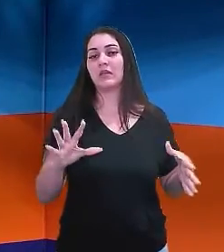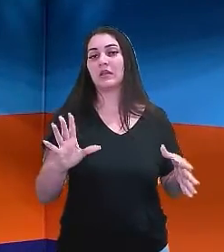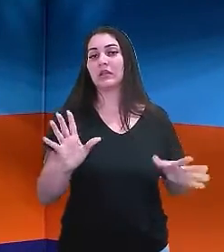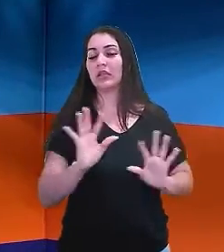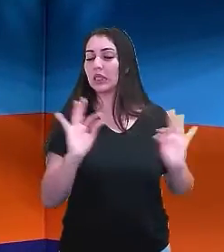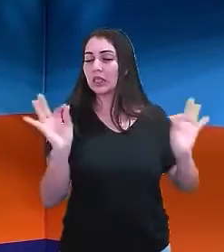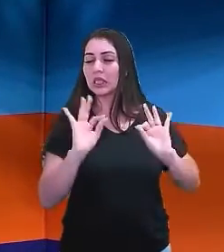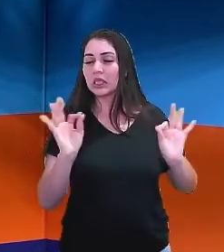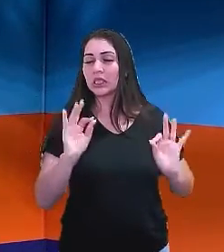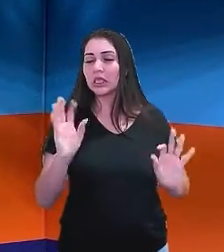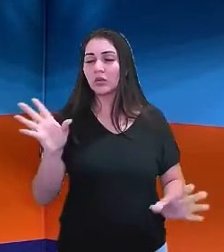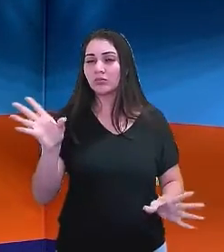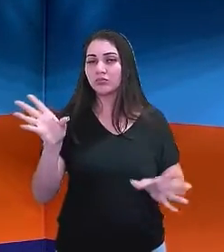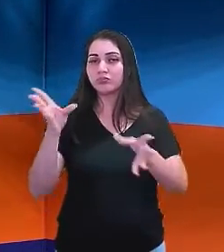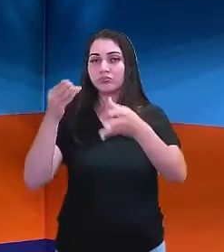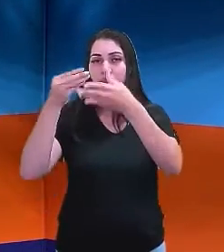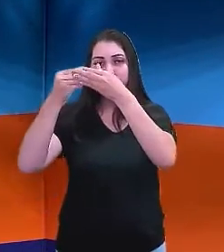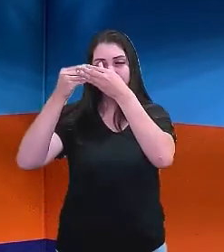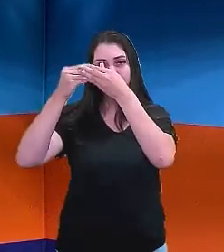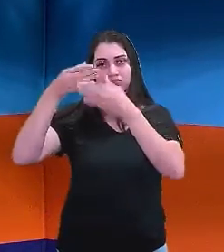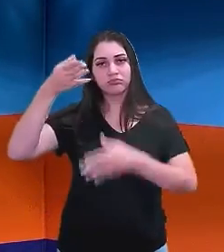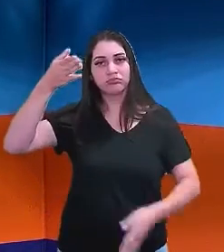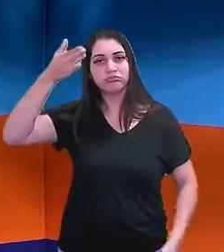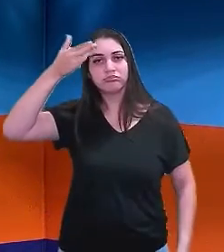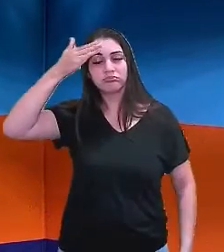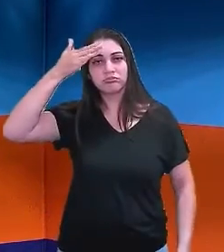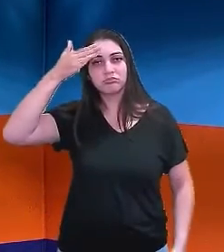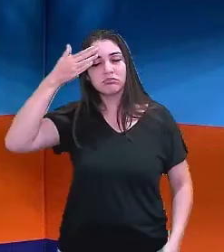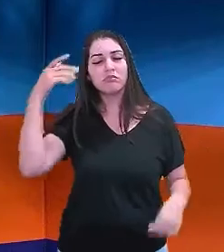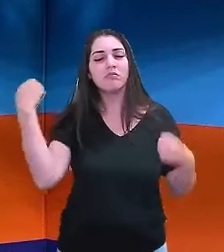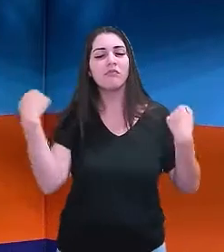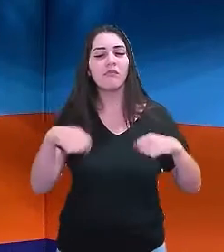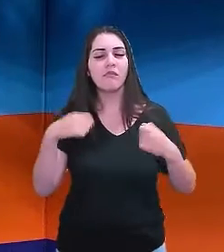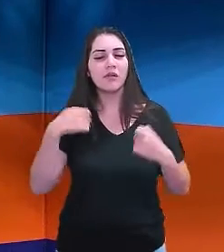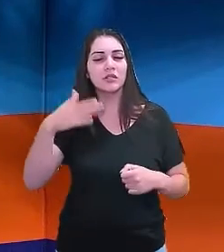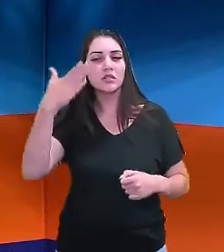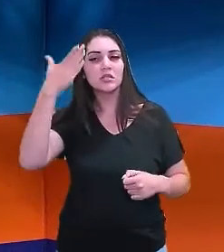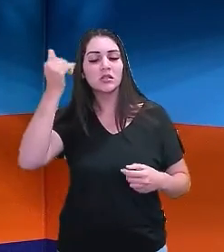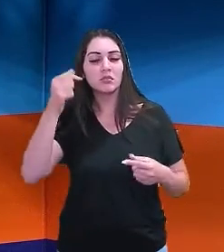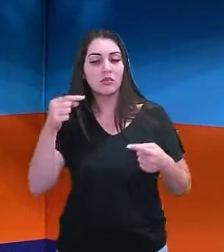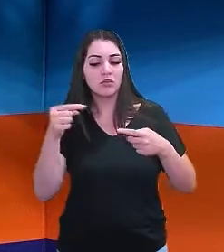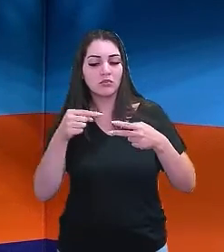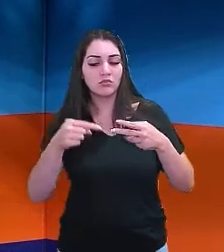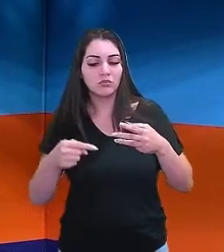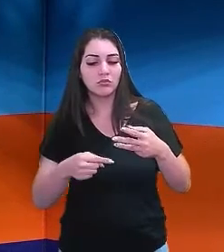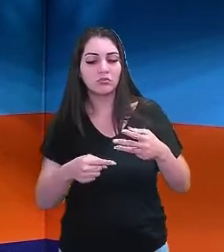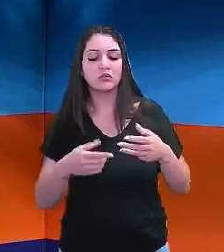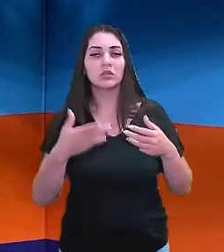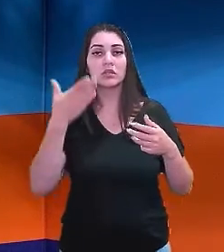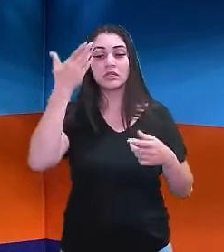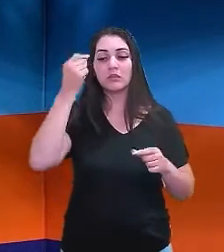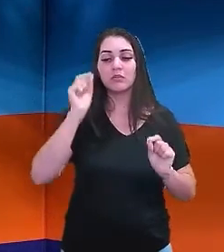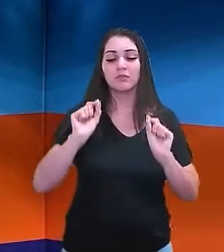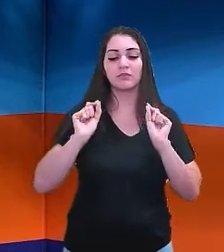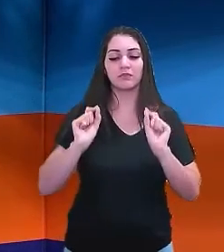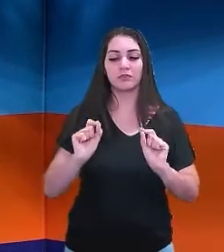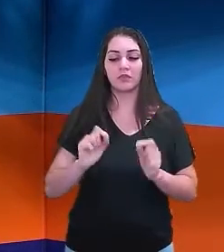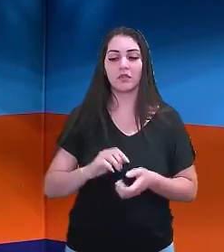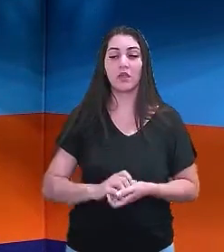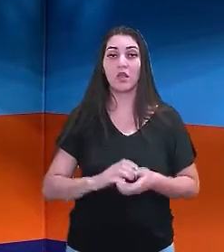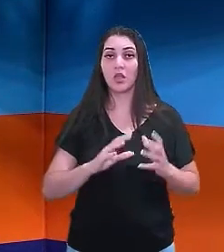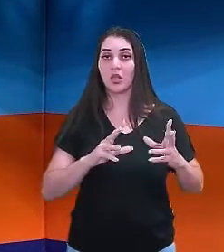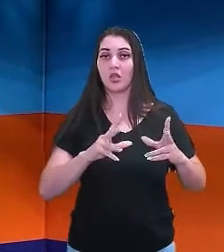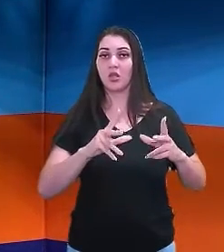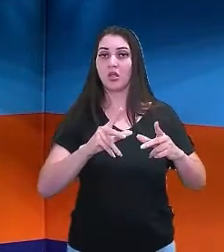a alienação, a gente tem que saber esses pontos. A gente tem que saber que todo